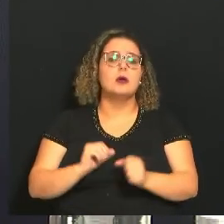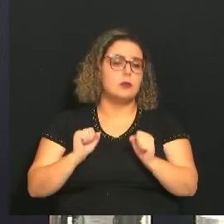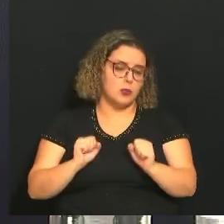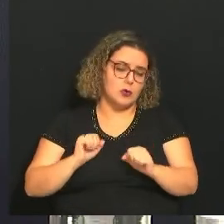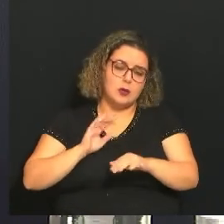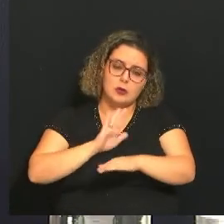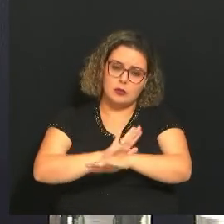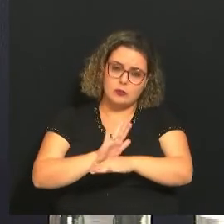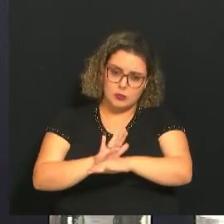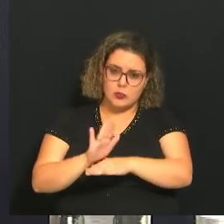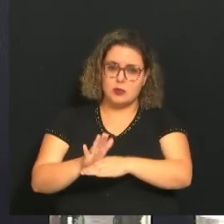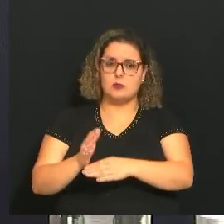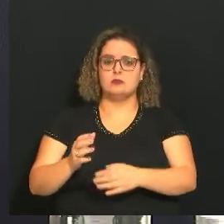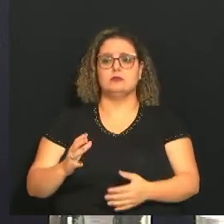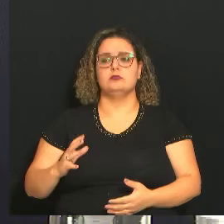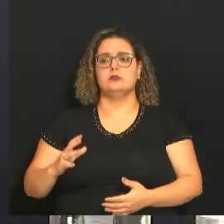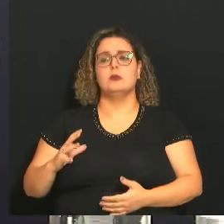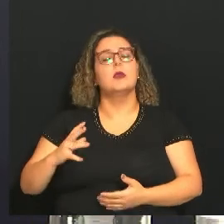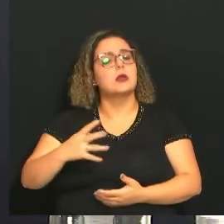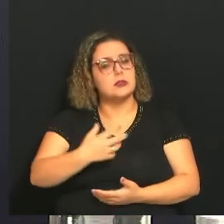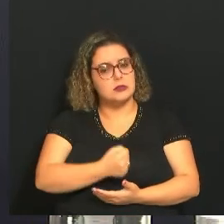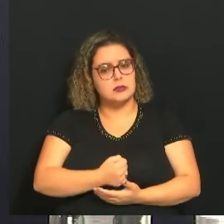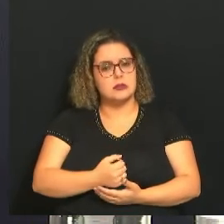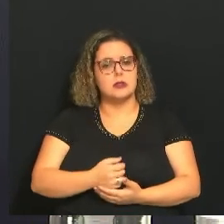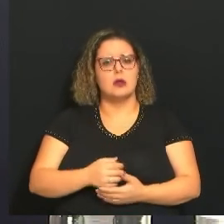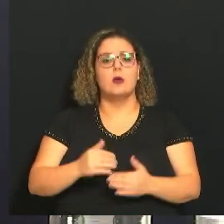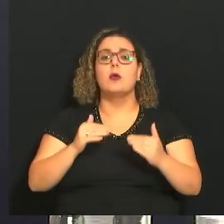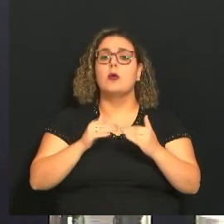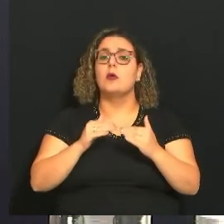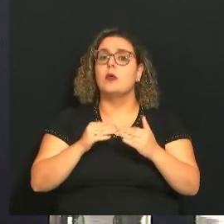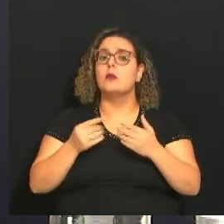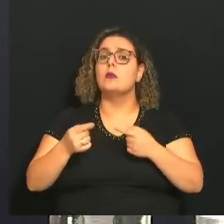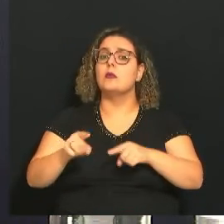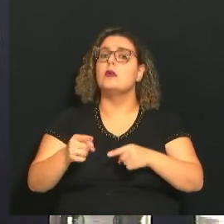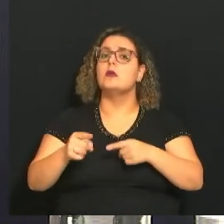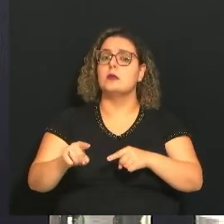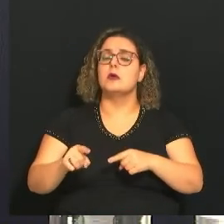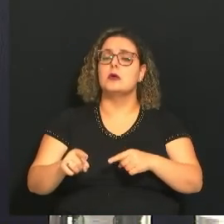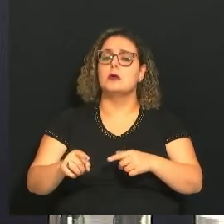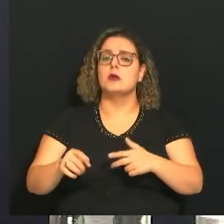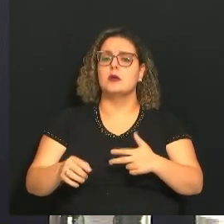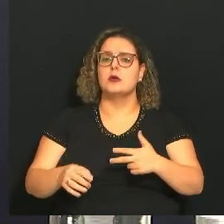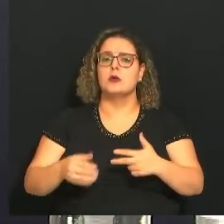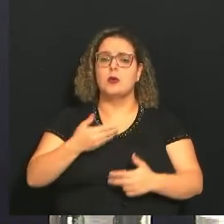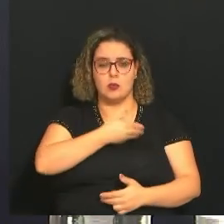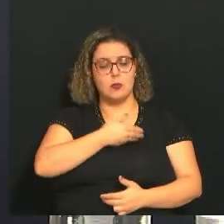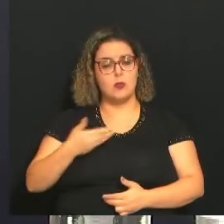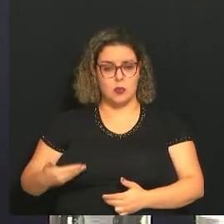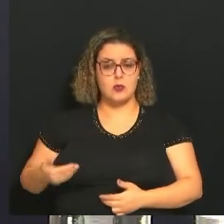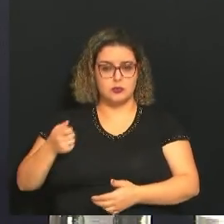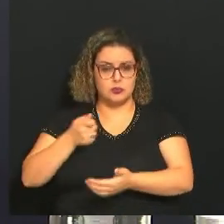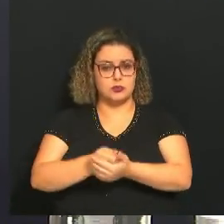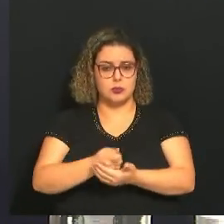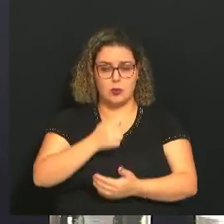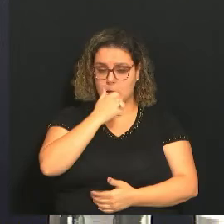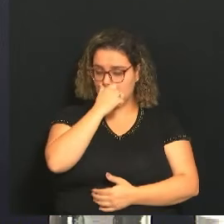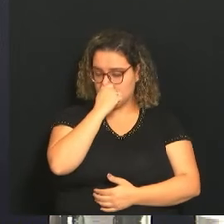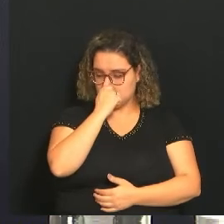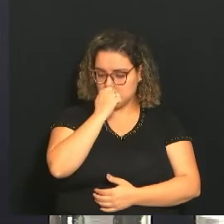né, resgatar esse acordo judicial e provocar o poder público no sentido de cumprir esse acordo,